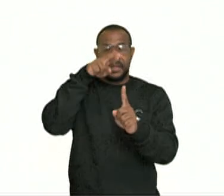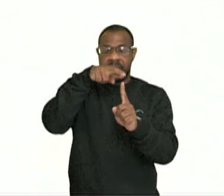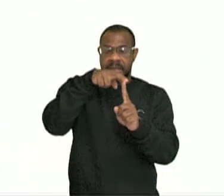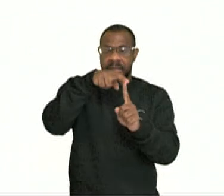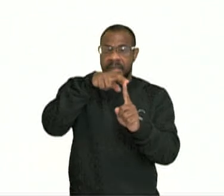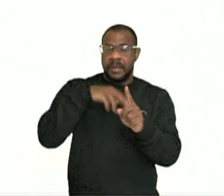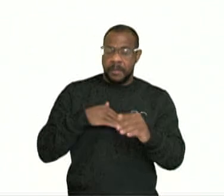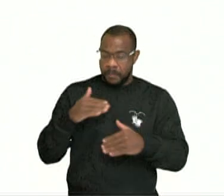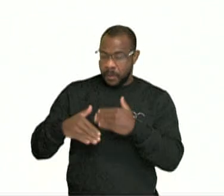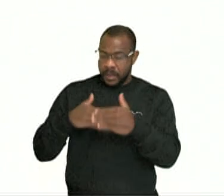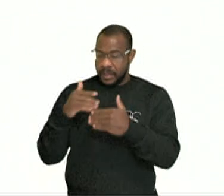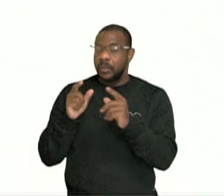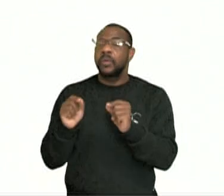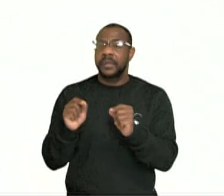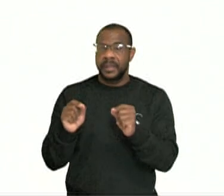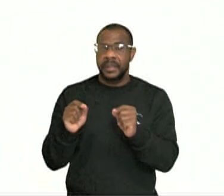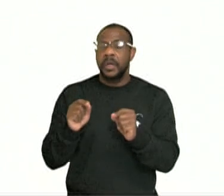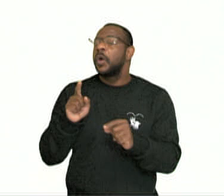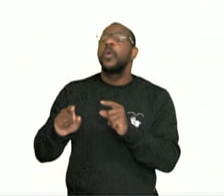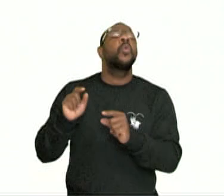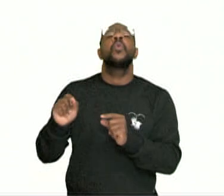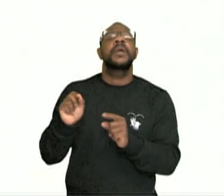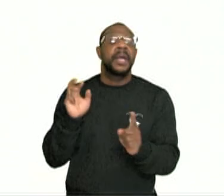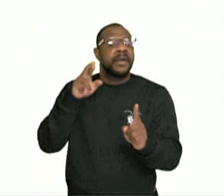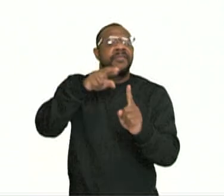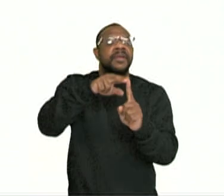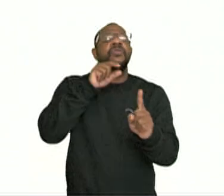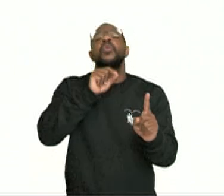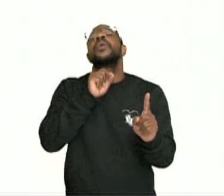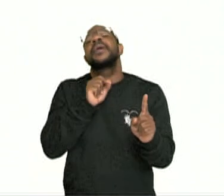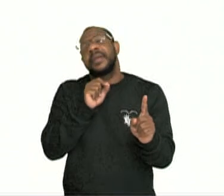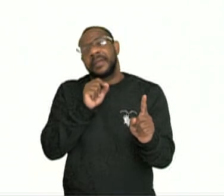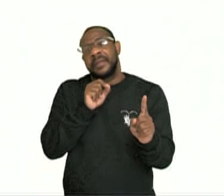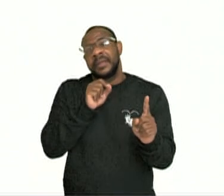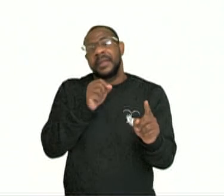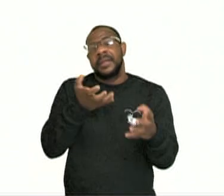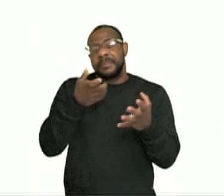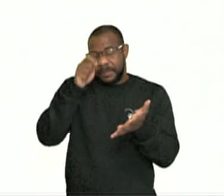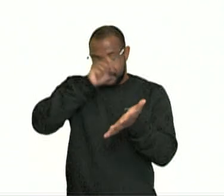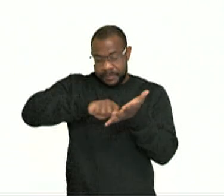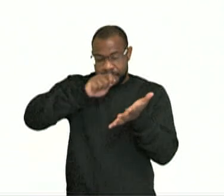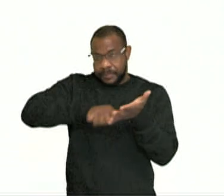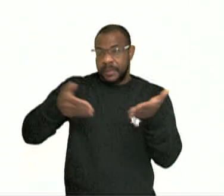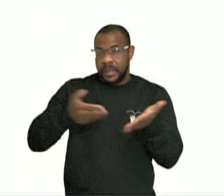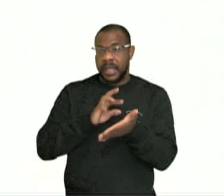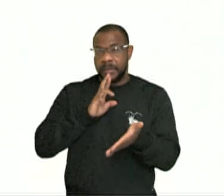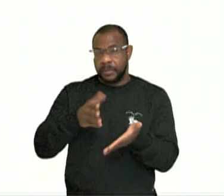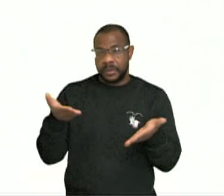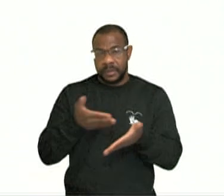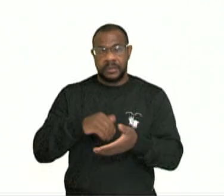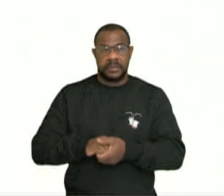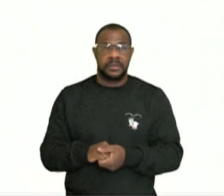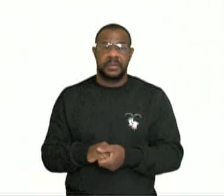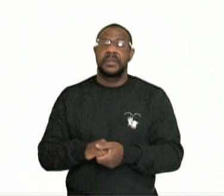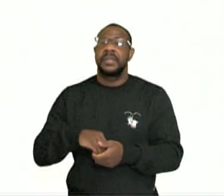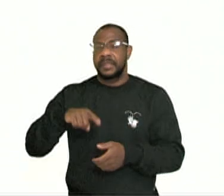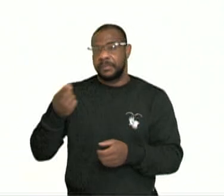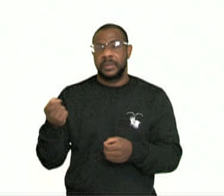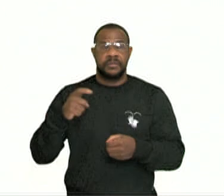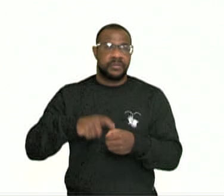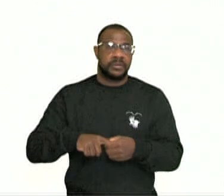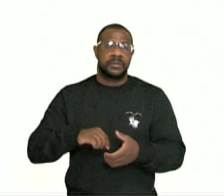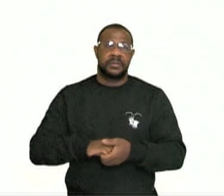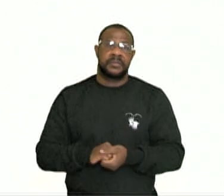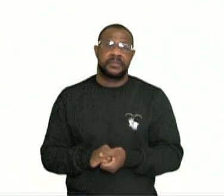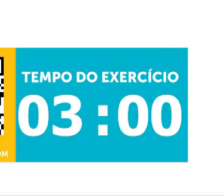alguma coisa. Ao que ele se refere? É isso que eu gostaria que você anotasse lá no seu caderno e em instantes eu volto